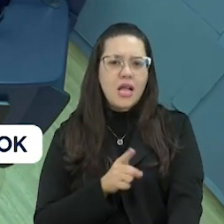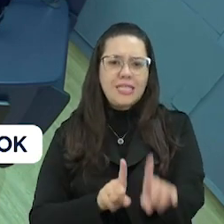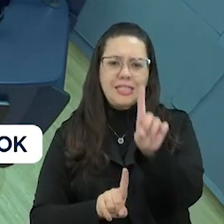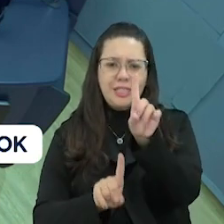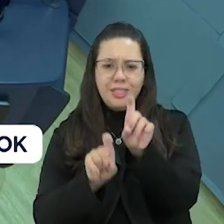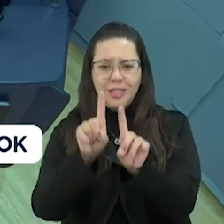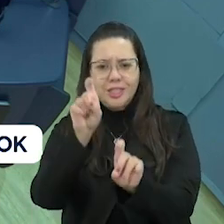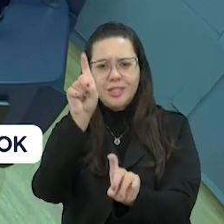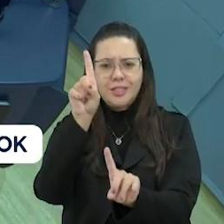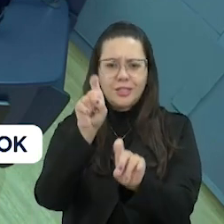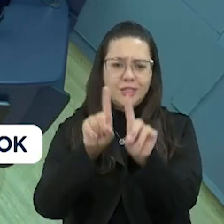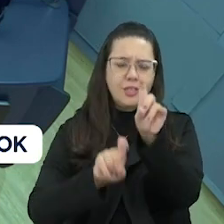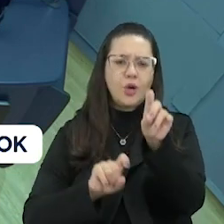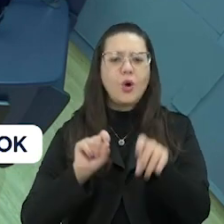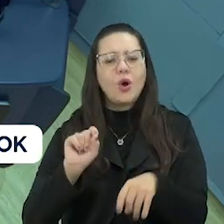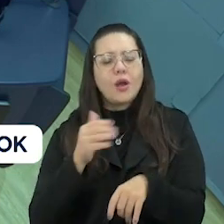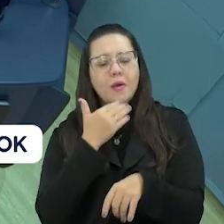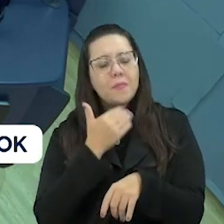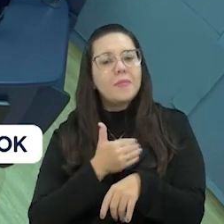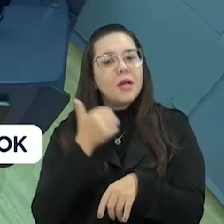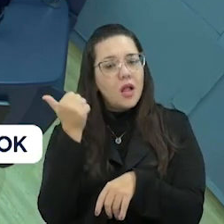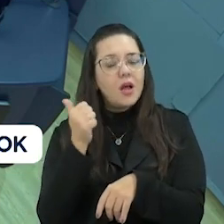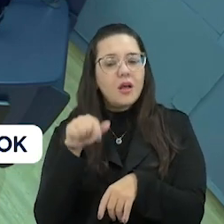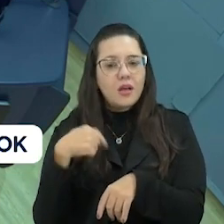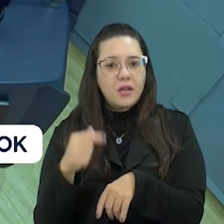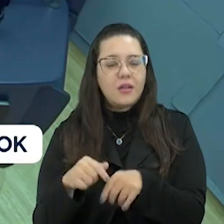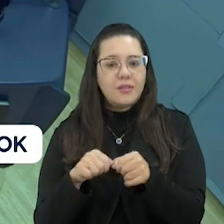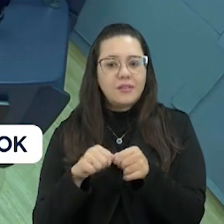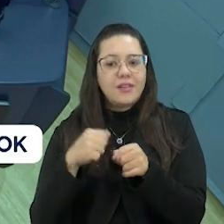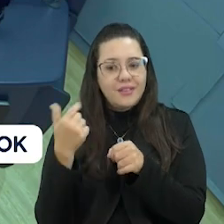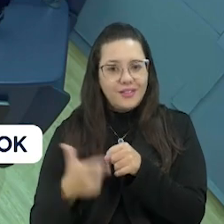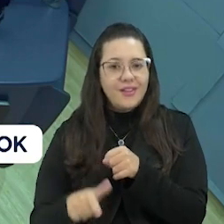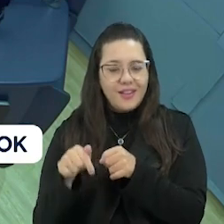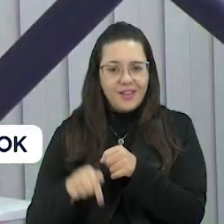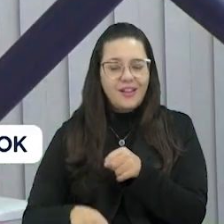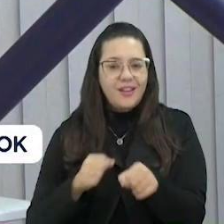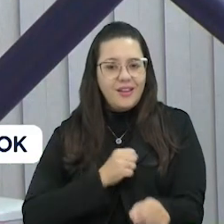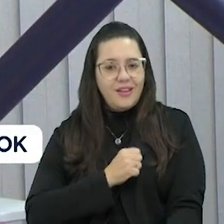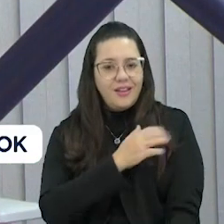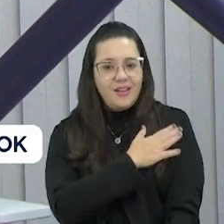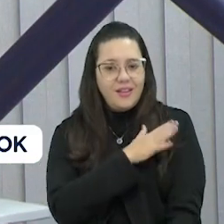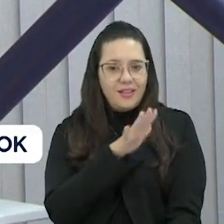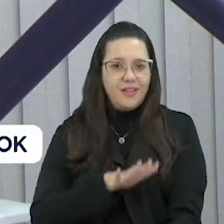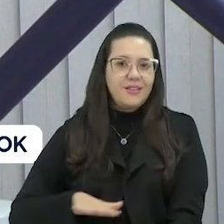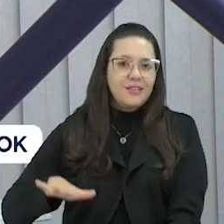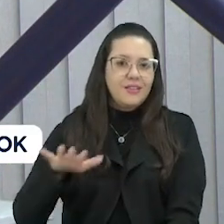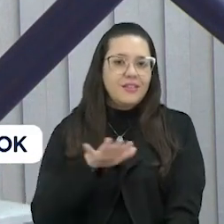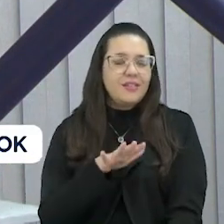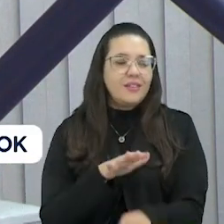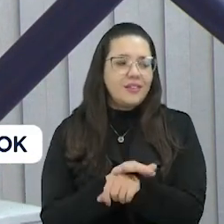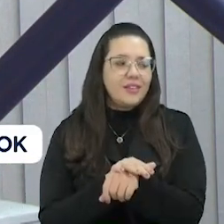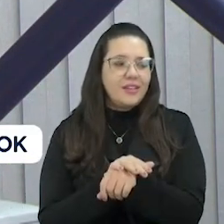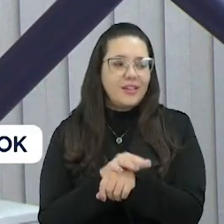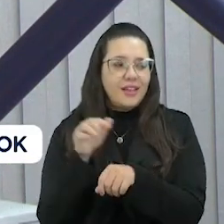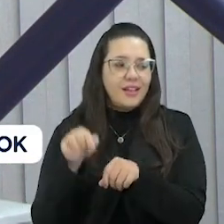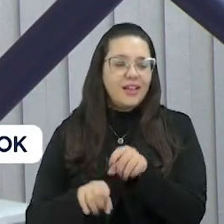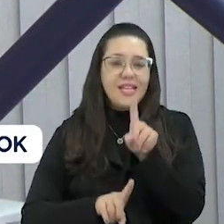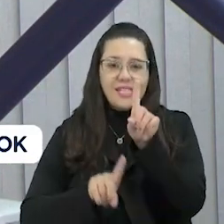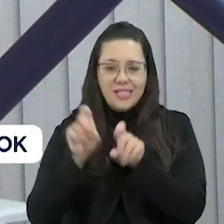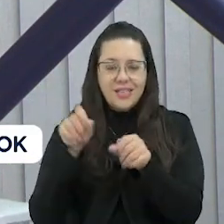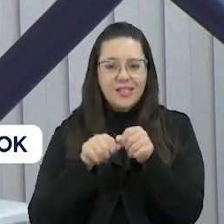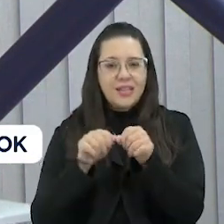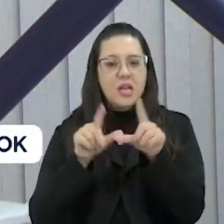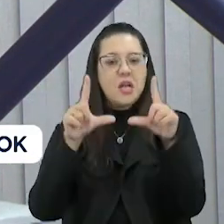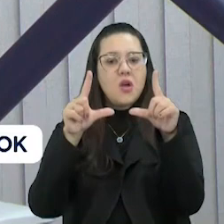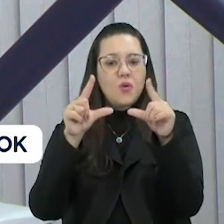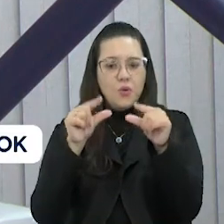essas melhorias, né, que você pretende trabalhar à frente novamente, né, do comando da região. Bom, o desafio aqui em Votuporanga é sempre manter um índice baixo,